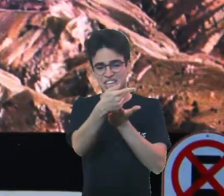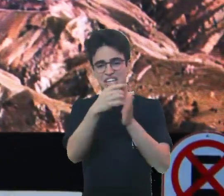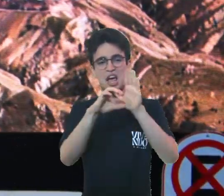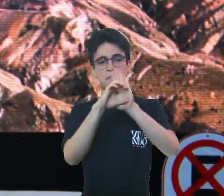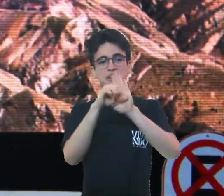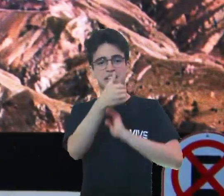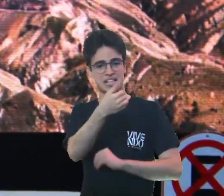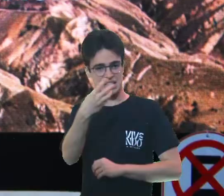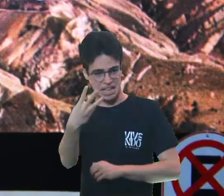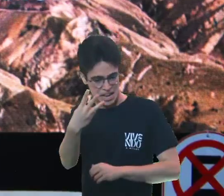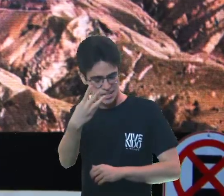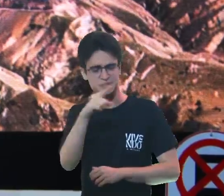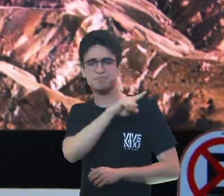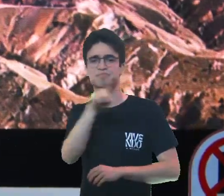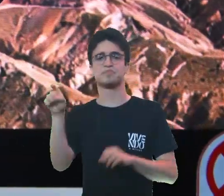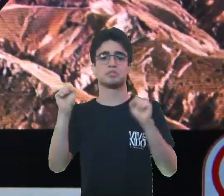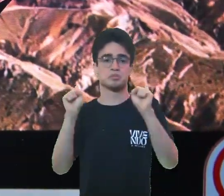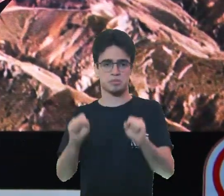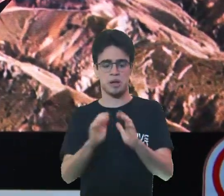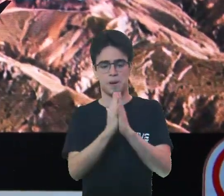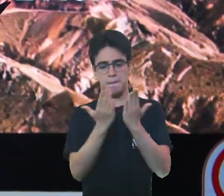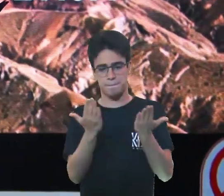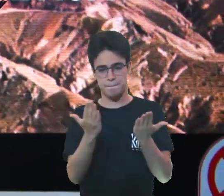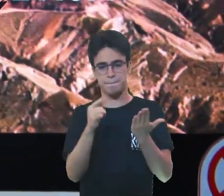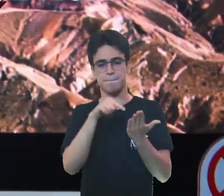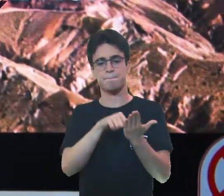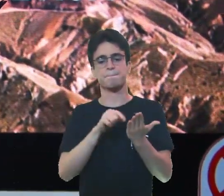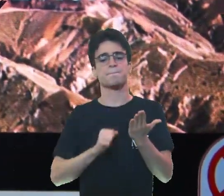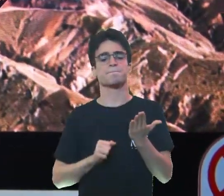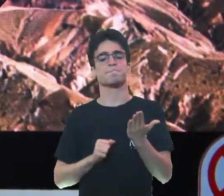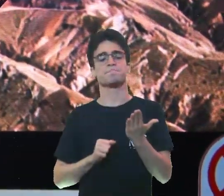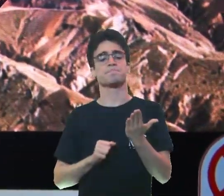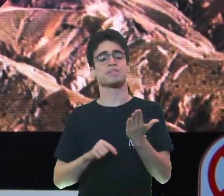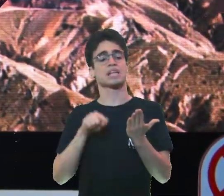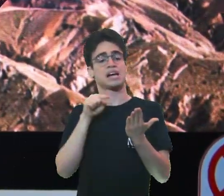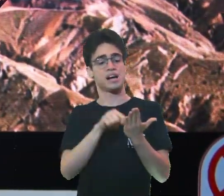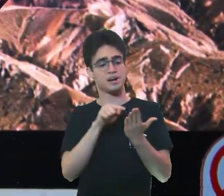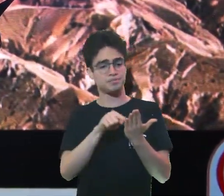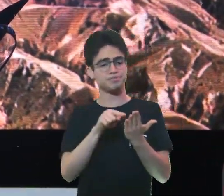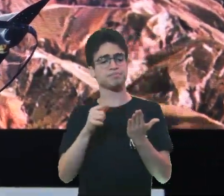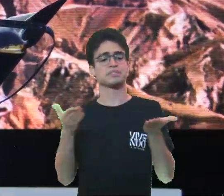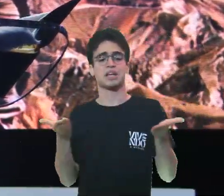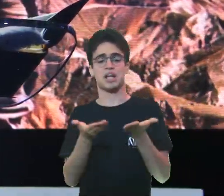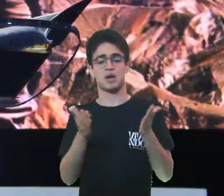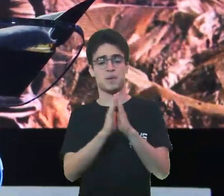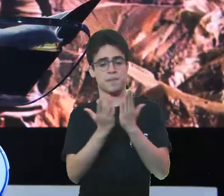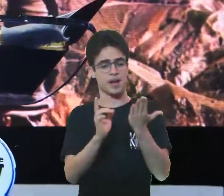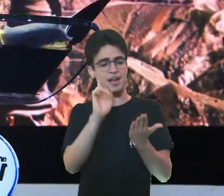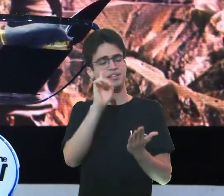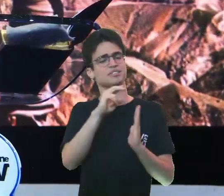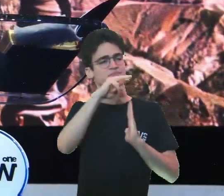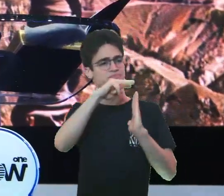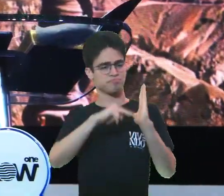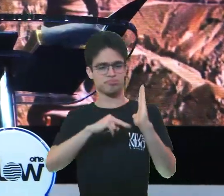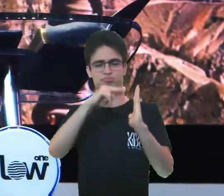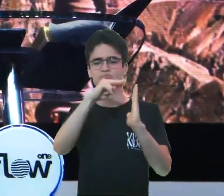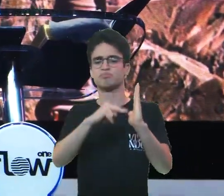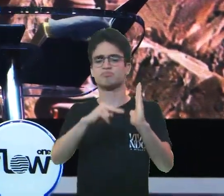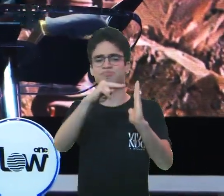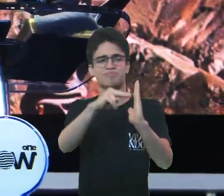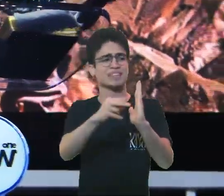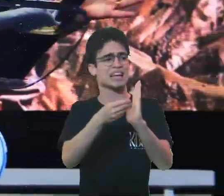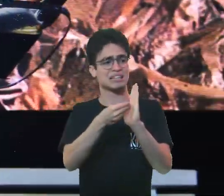Eu gostaria que vocês abrissem, se vocês puderem. E essa palavra que nós vamos repartir nessa noite,